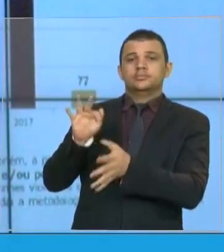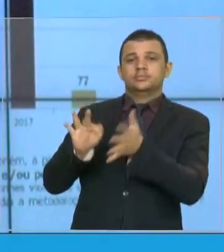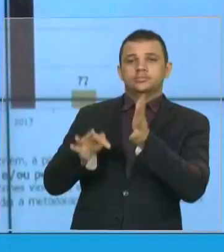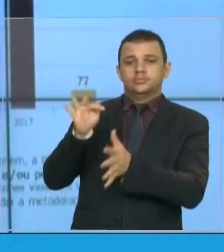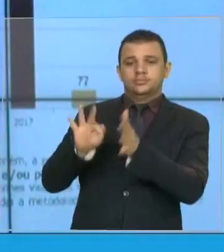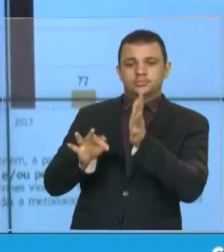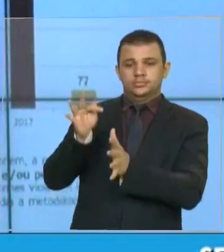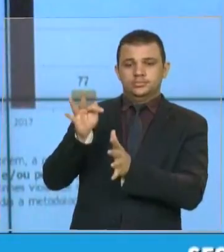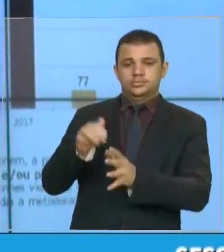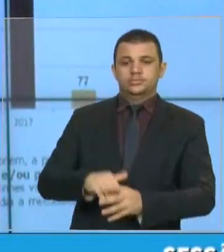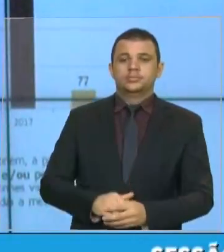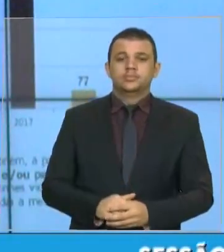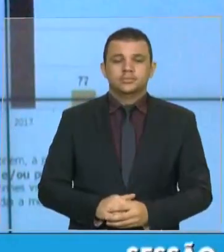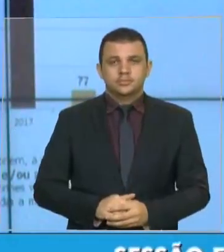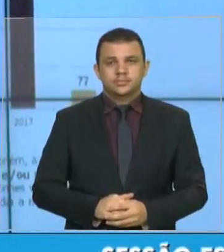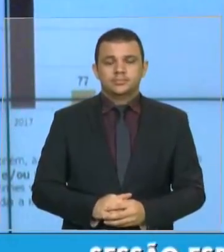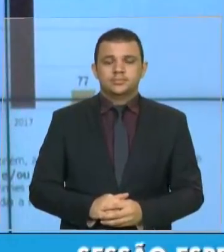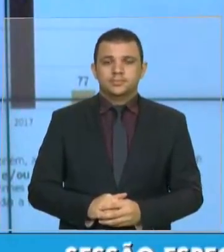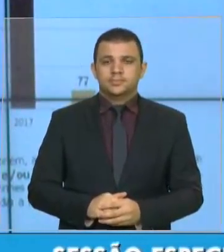2018.